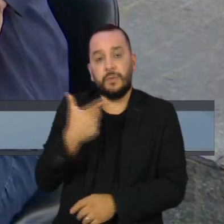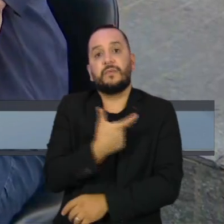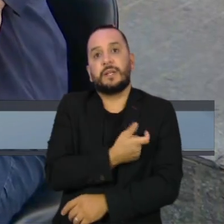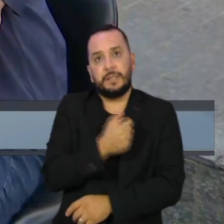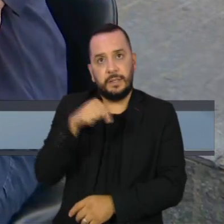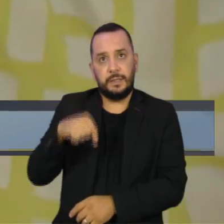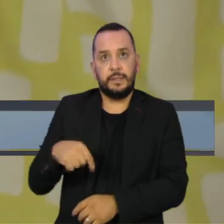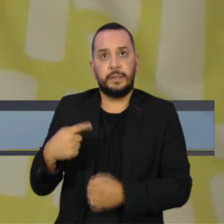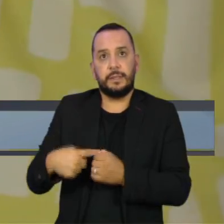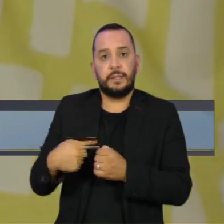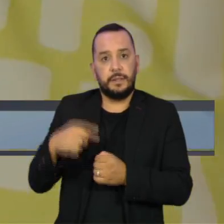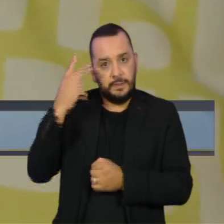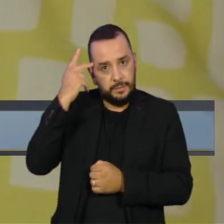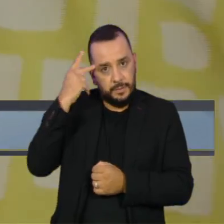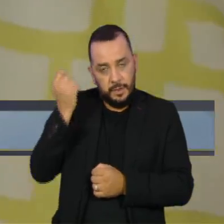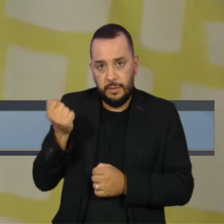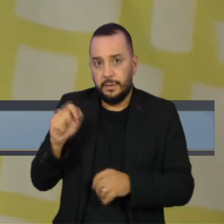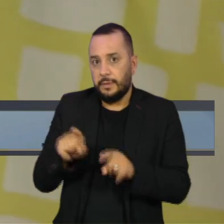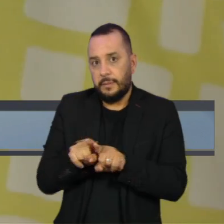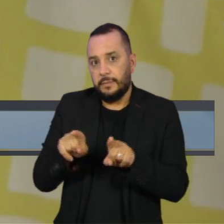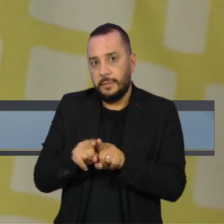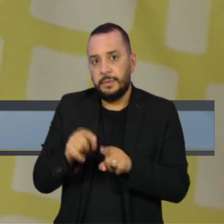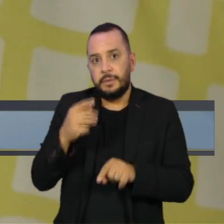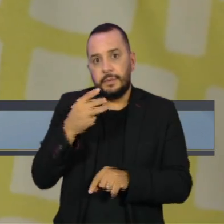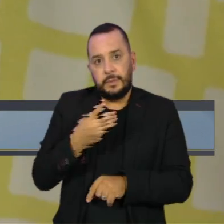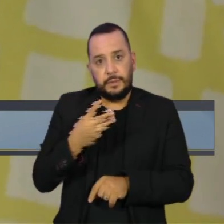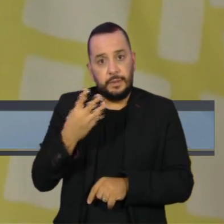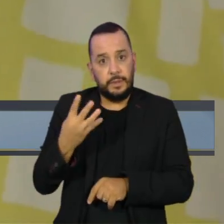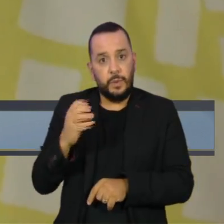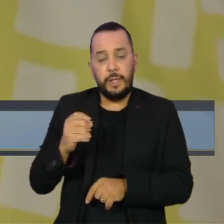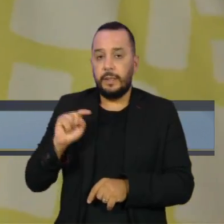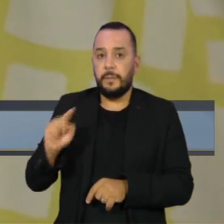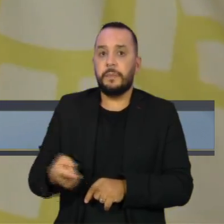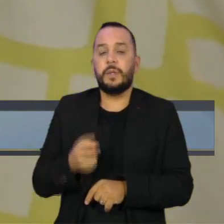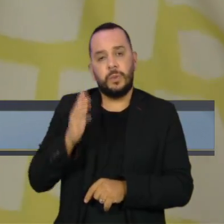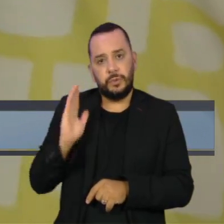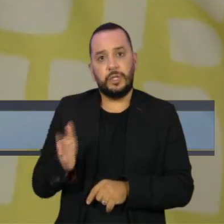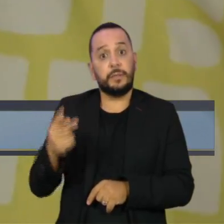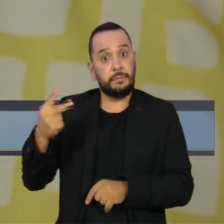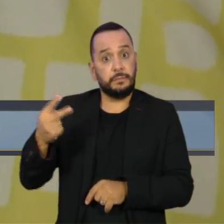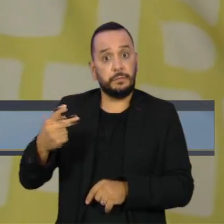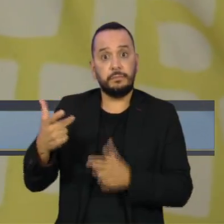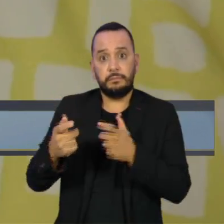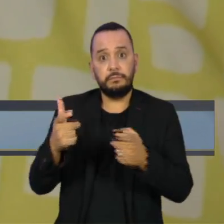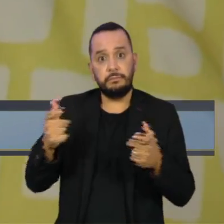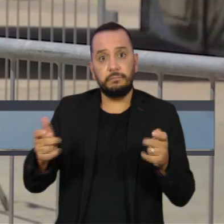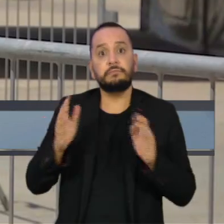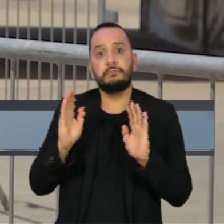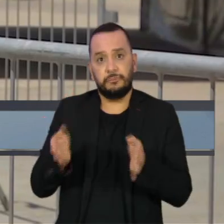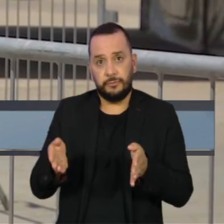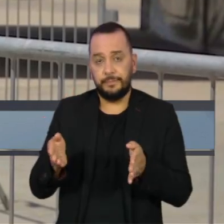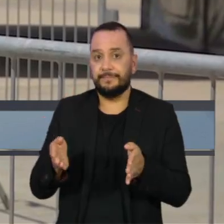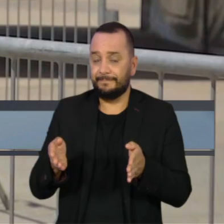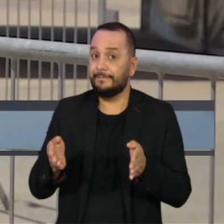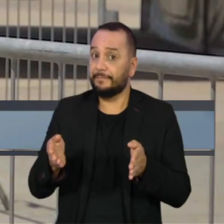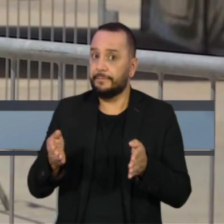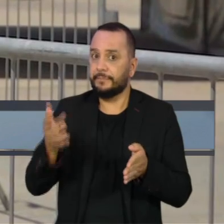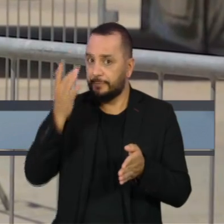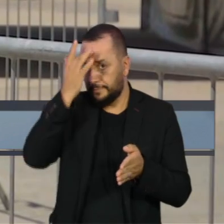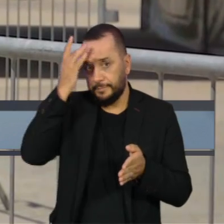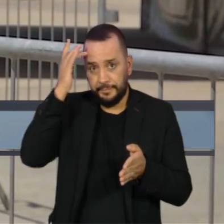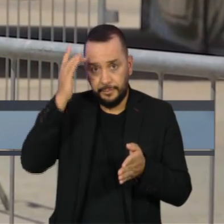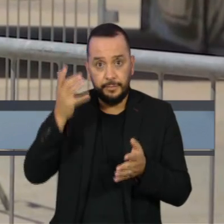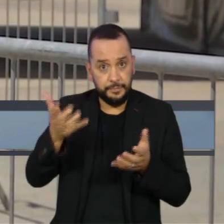cidade de São Paulo Segundo a prefeitura dessa cerca de 340 mil já receberam a segunda dose do imunizante E aí para quem